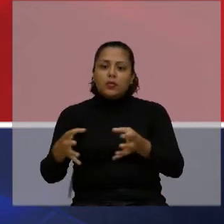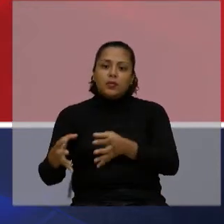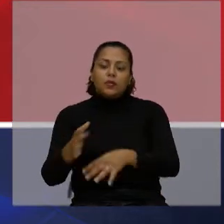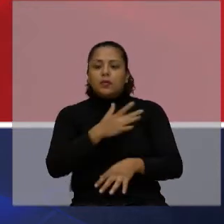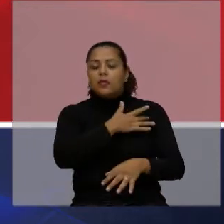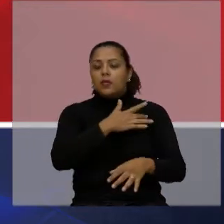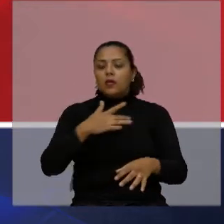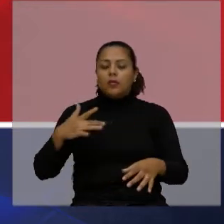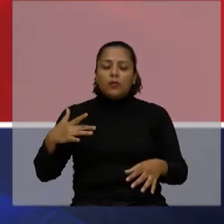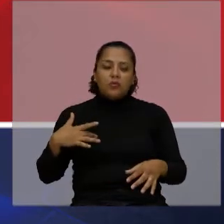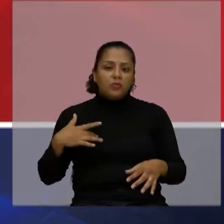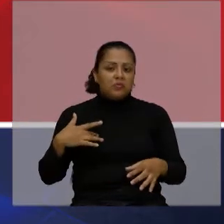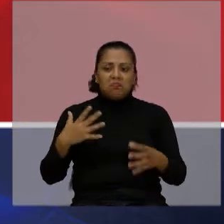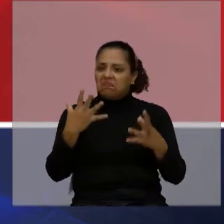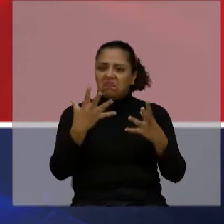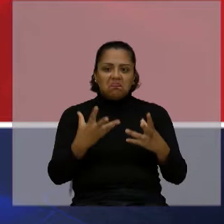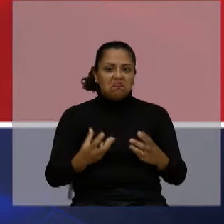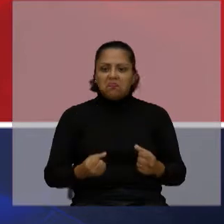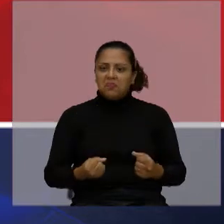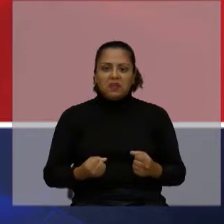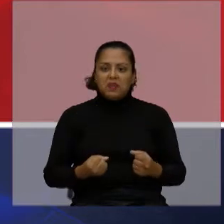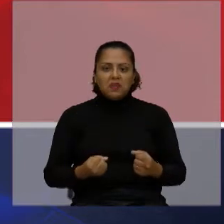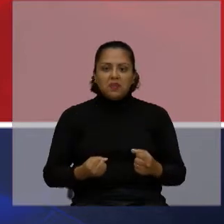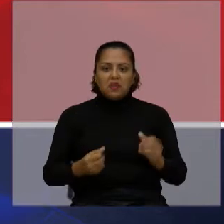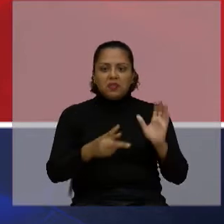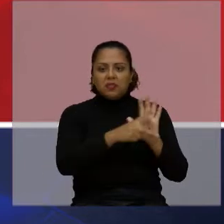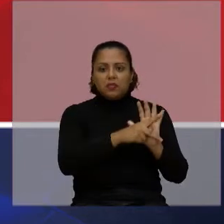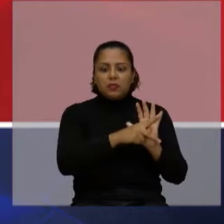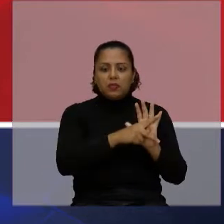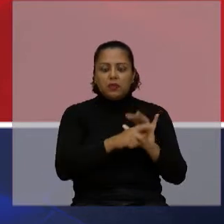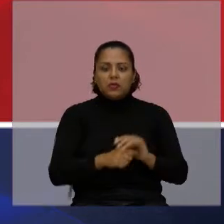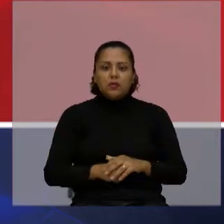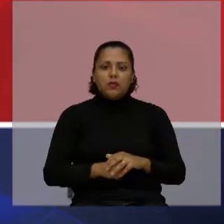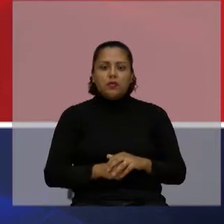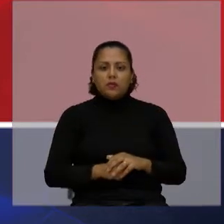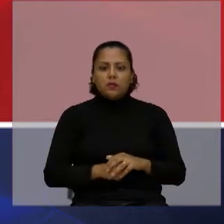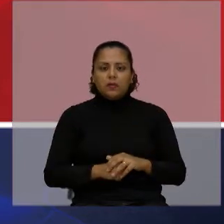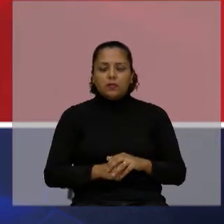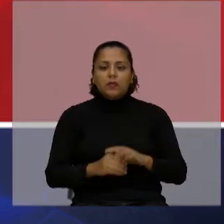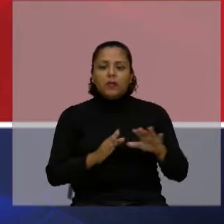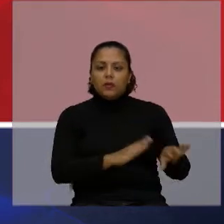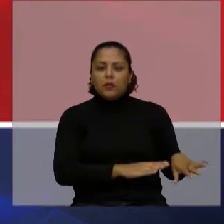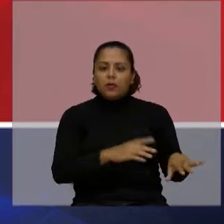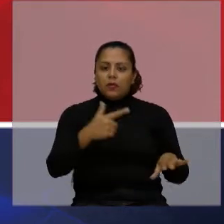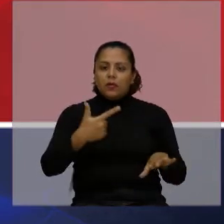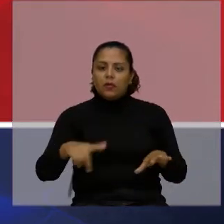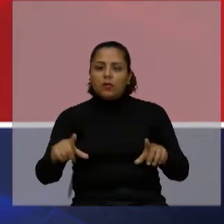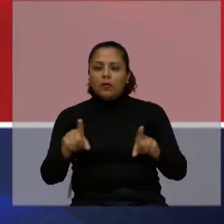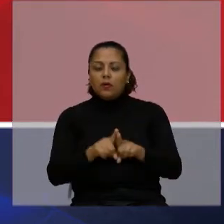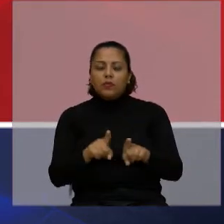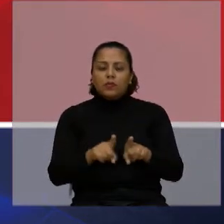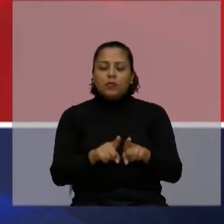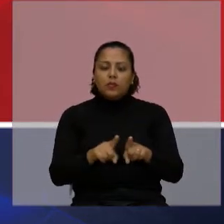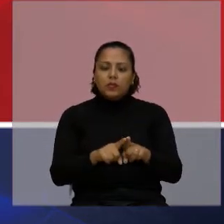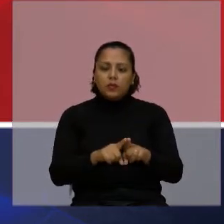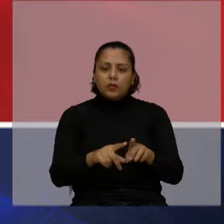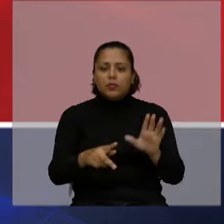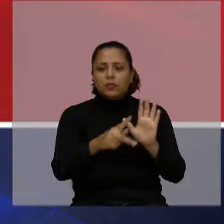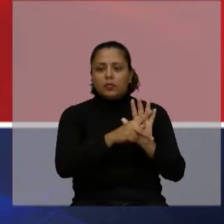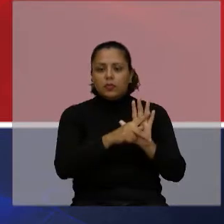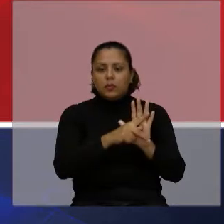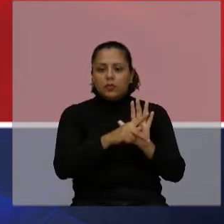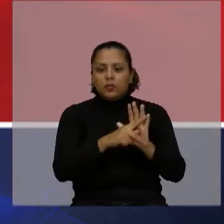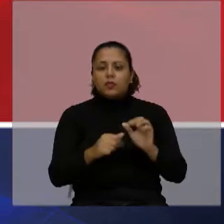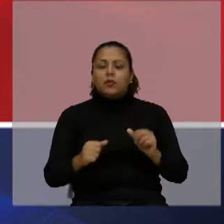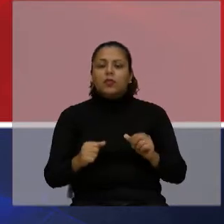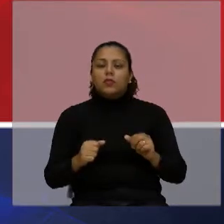contrário ao meu projeto. Próximo. Tem outro projeto que trata do assunto nessa casa, que autoriza o poder público